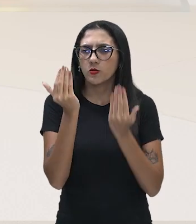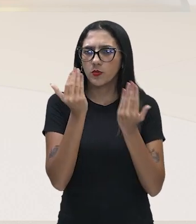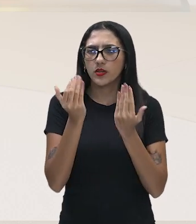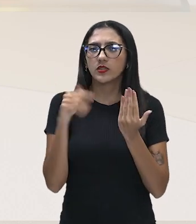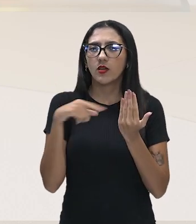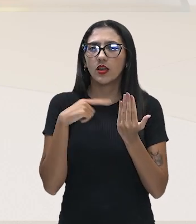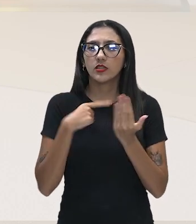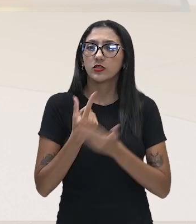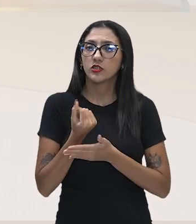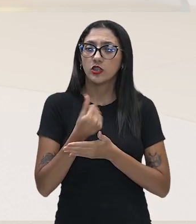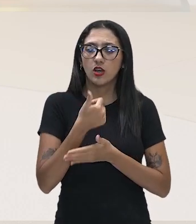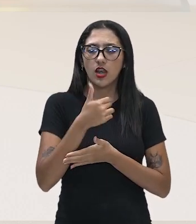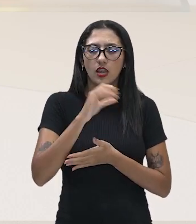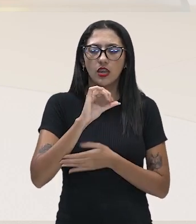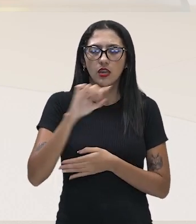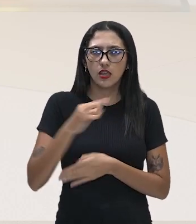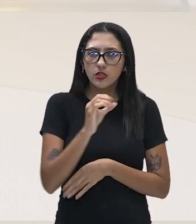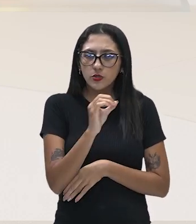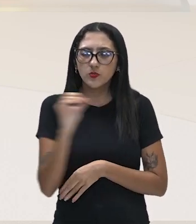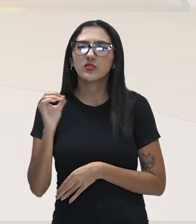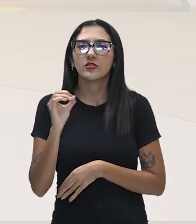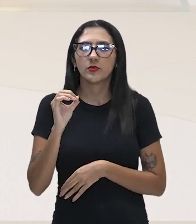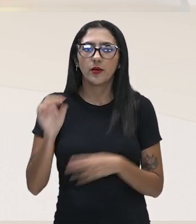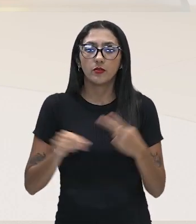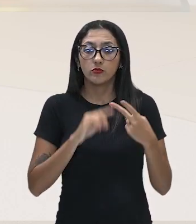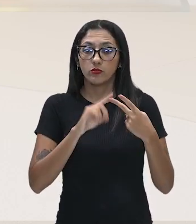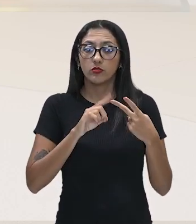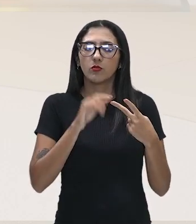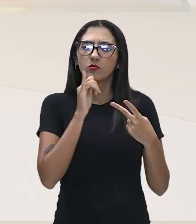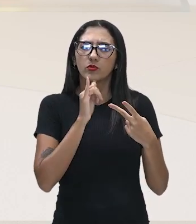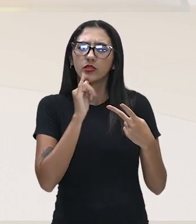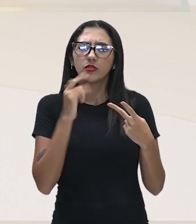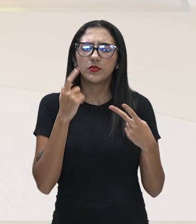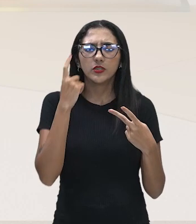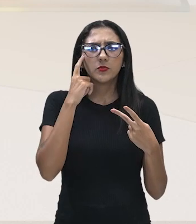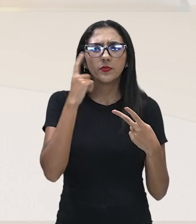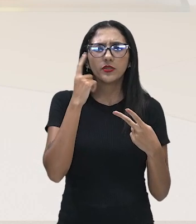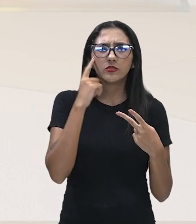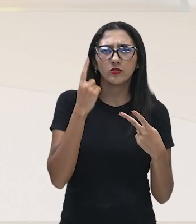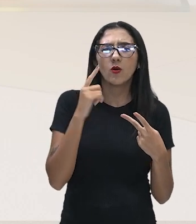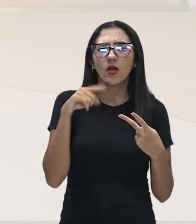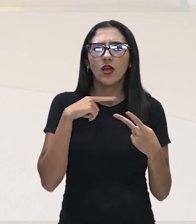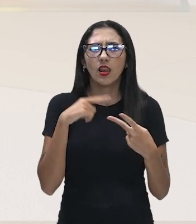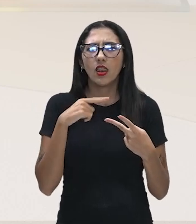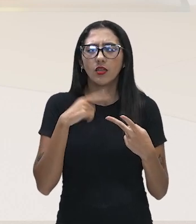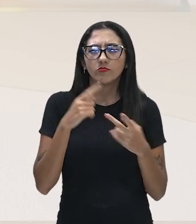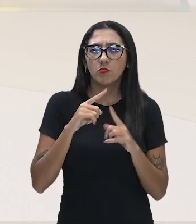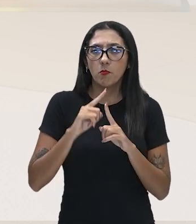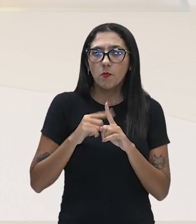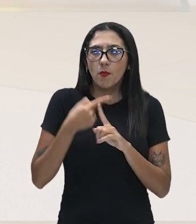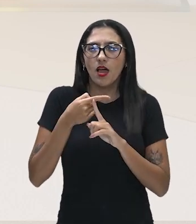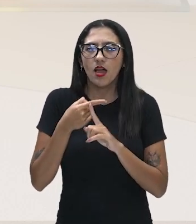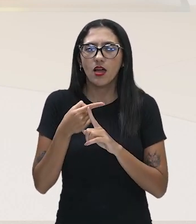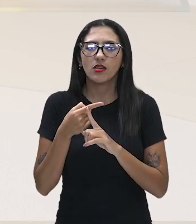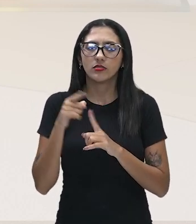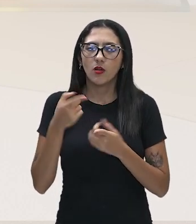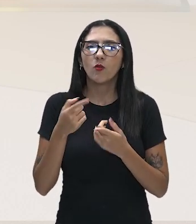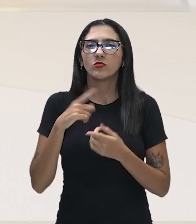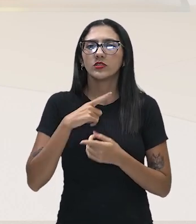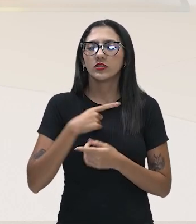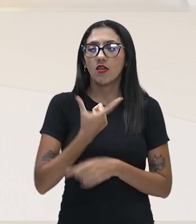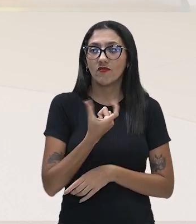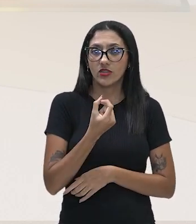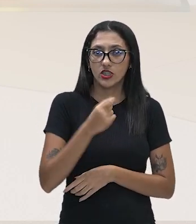10.000. Para a segunda simulação, agora a gente imaginou que você tinha mais dinheiro para dar de entrada, então agora foi R$